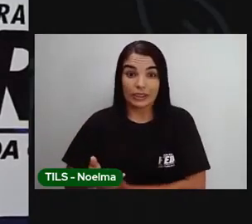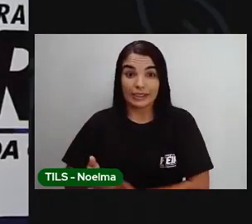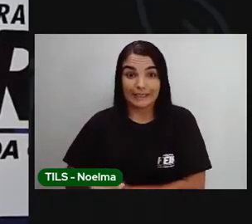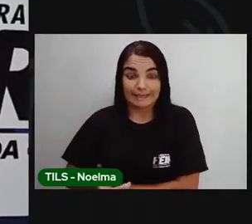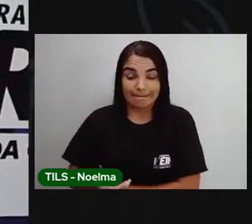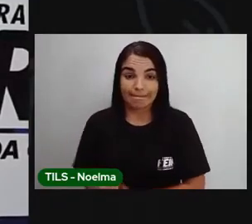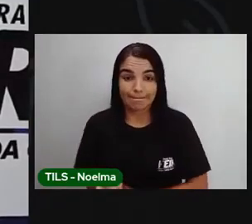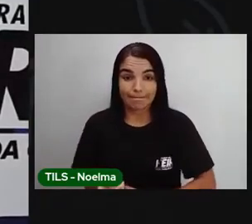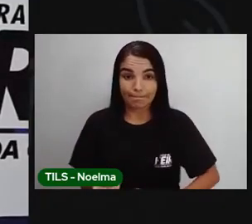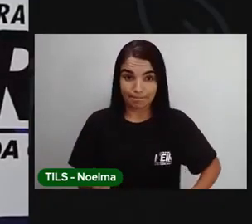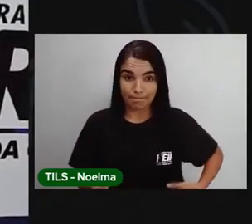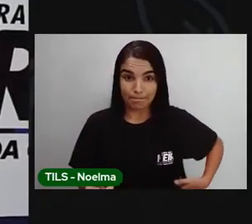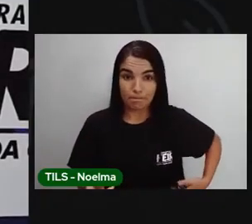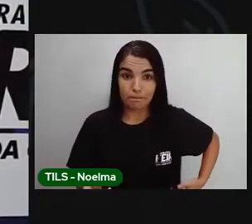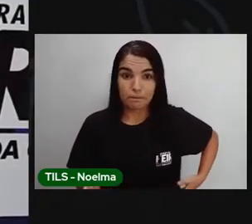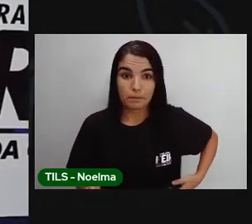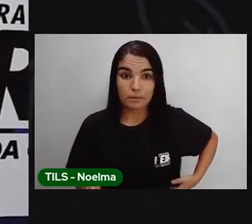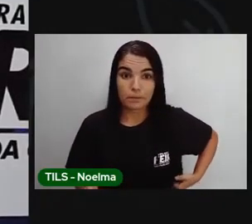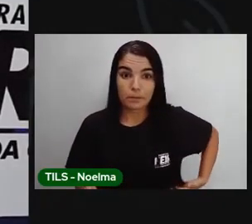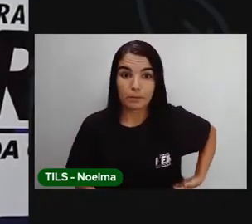vamos dizer assim,